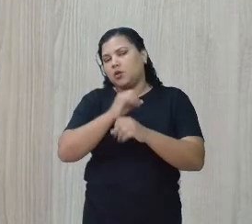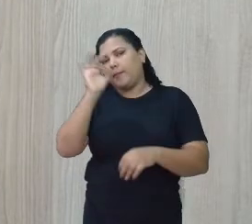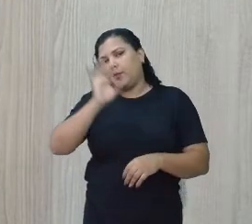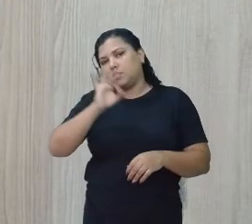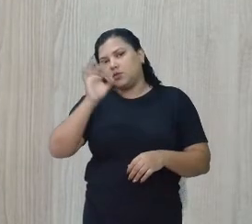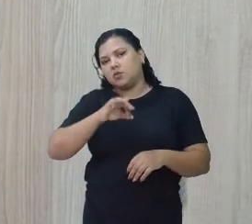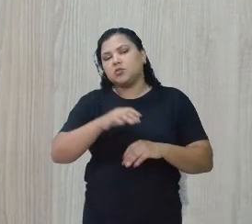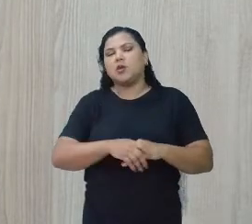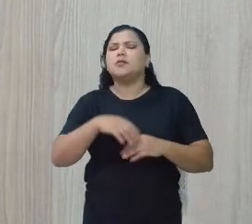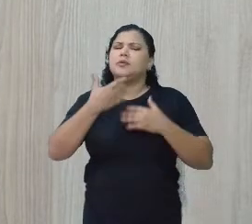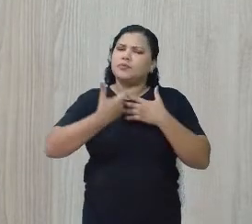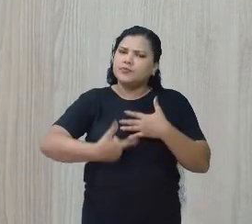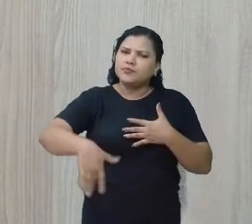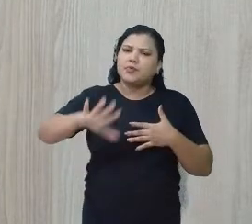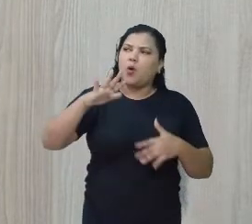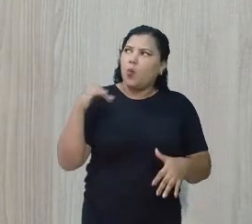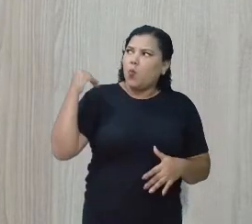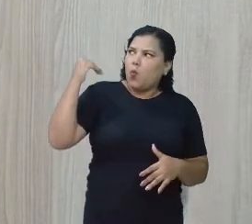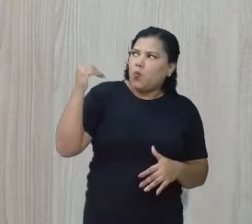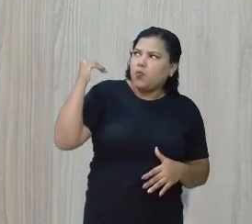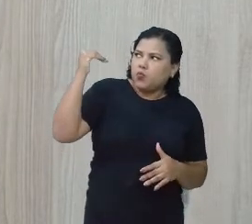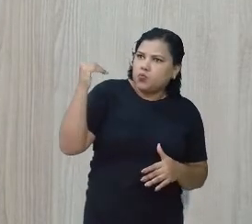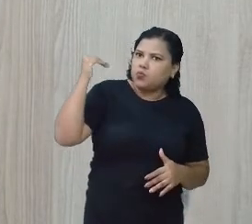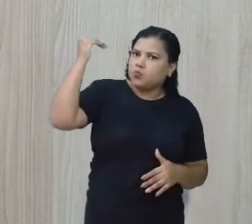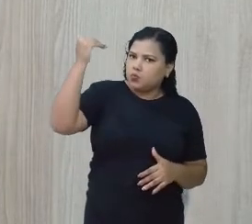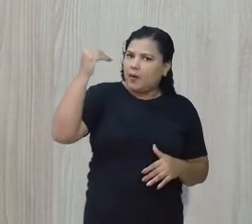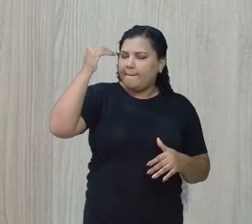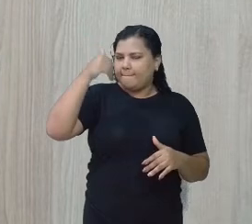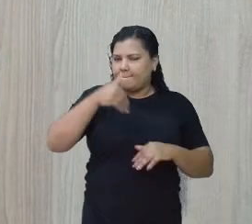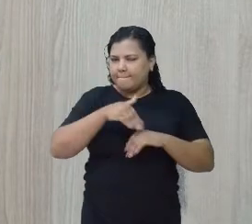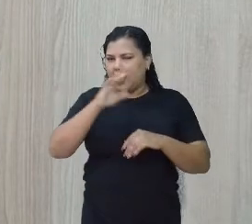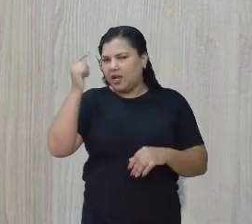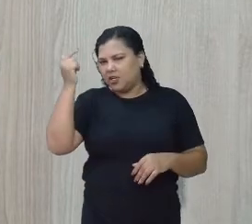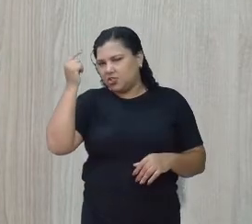porcentagem a gente vai também elevando o nível, né? A gente vai calcular aí